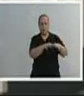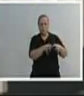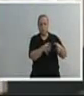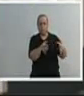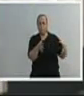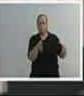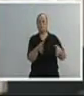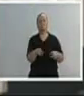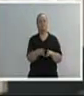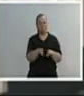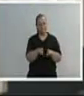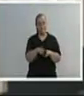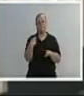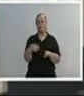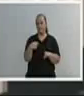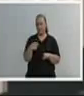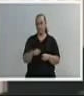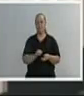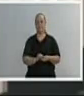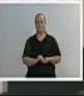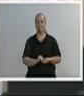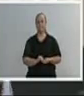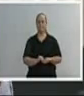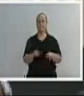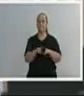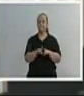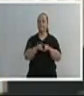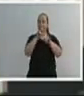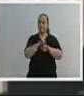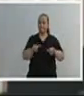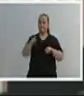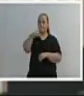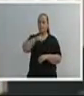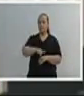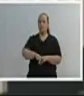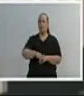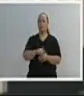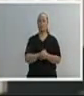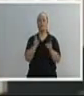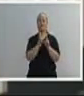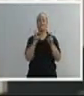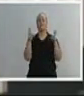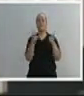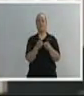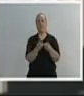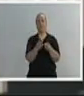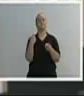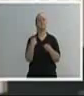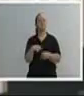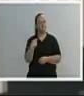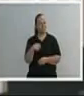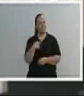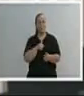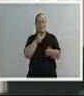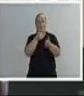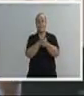mais uma vez, dizer da necessidade de fazer, vereador, o desassoreamento lá no bairro da Velha. Desde as imediações próximo do Clube de